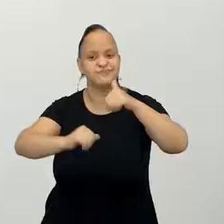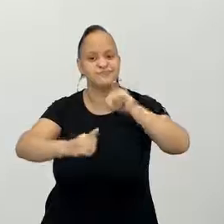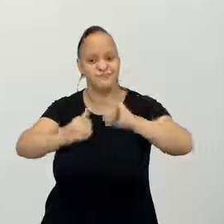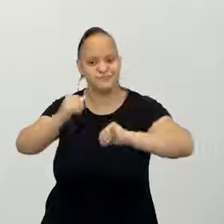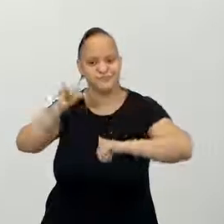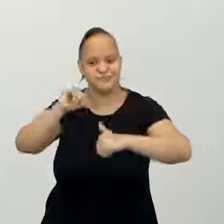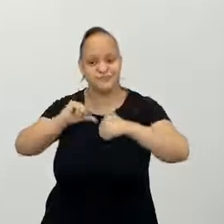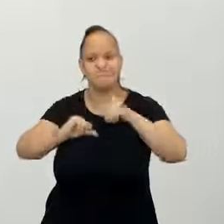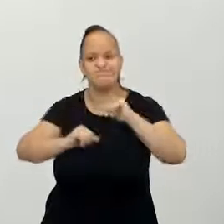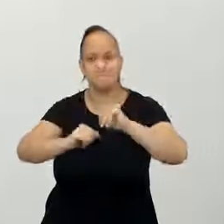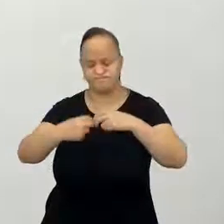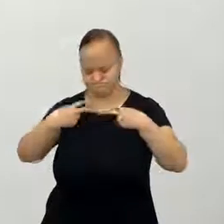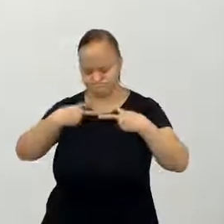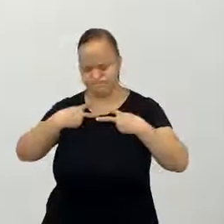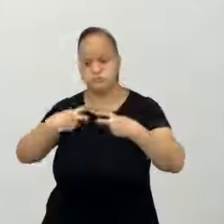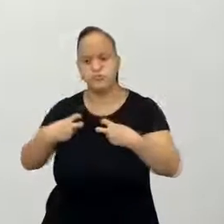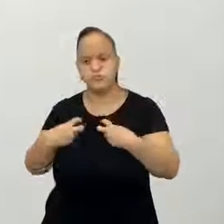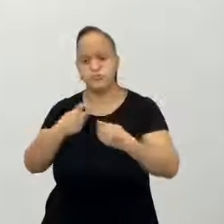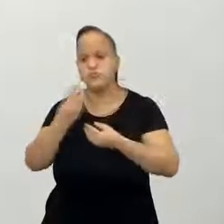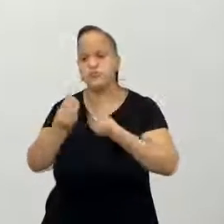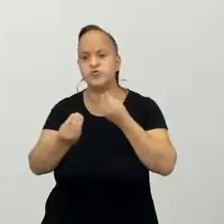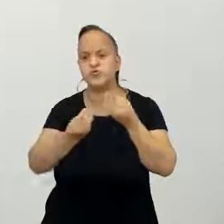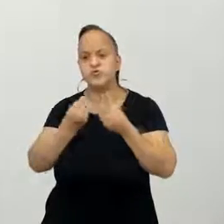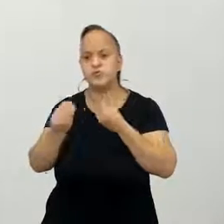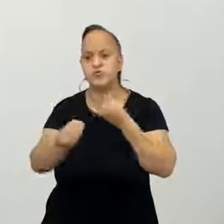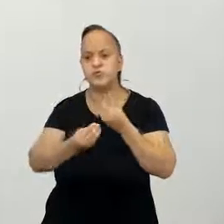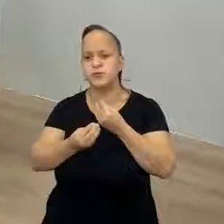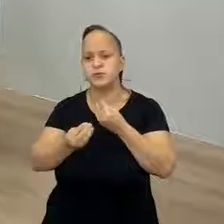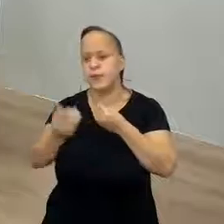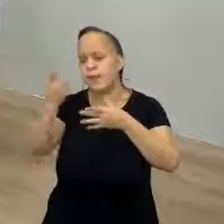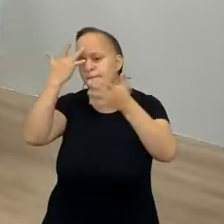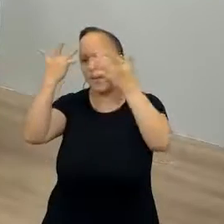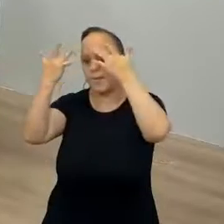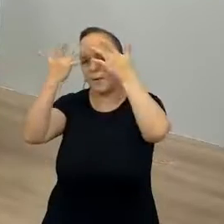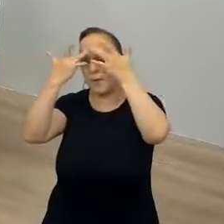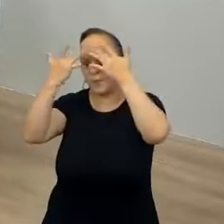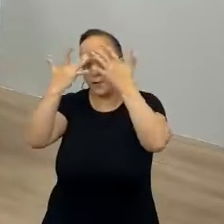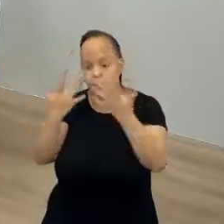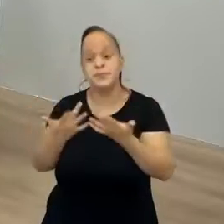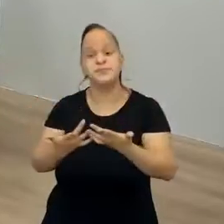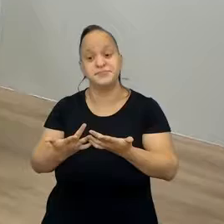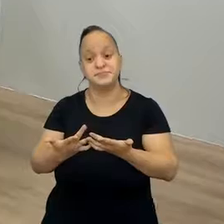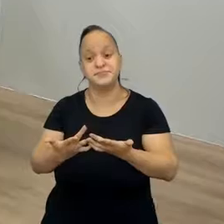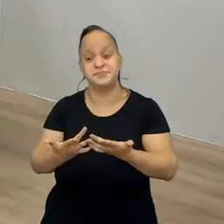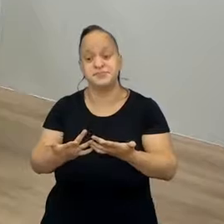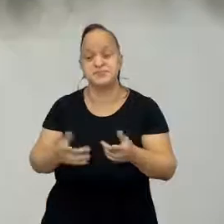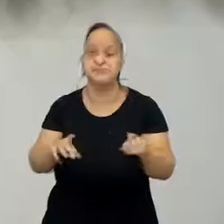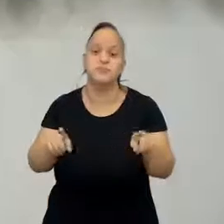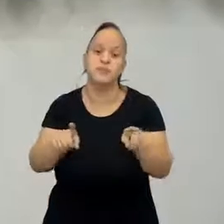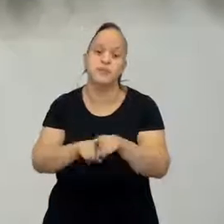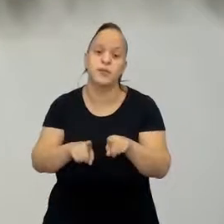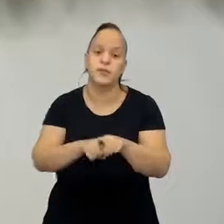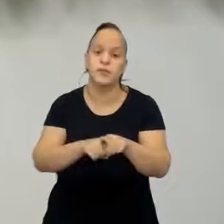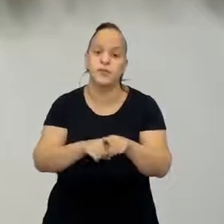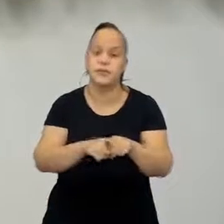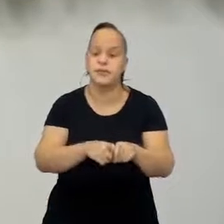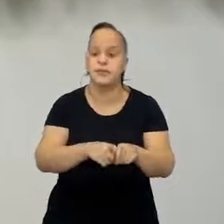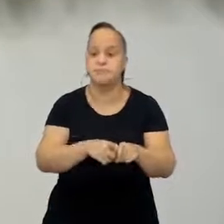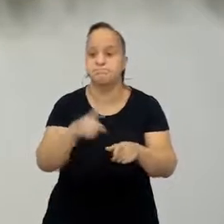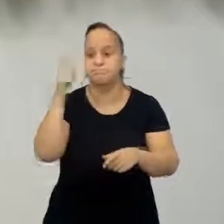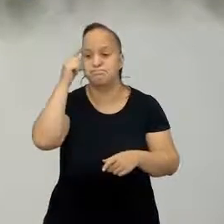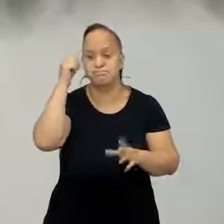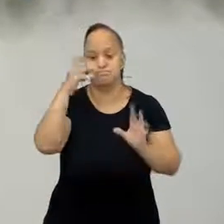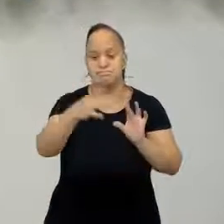a autoavaliação também, para ver, né, o que a gente conseguiu atingir. E pensando, né, nessa ligação, né, já que tudo